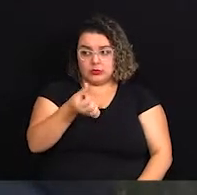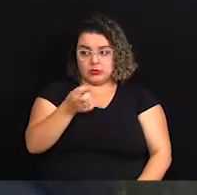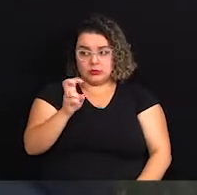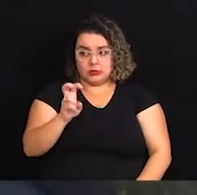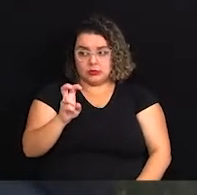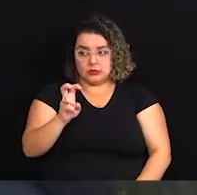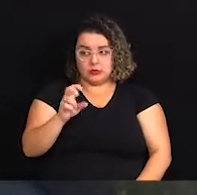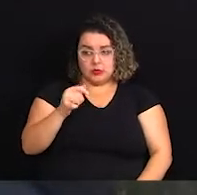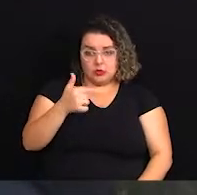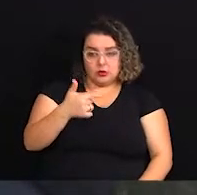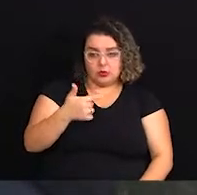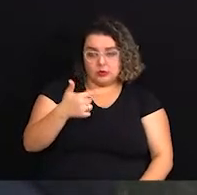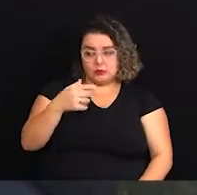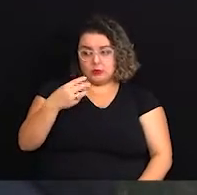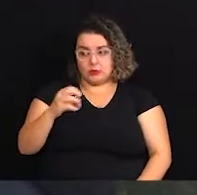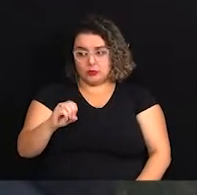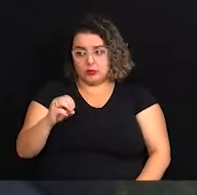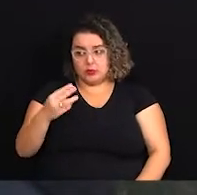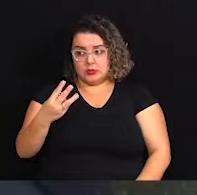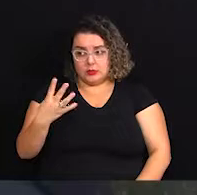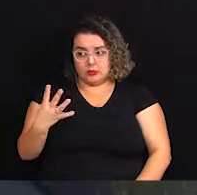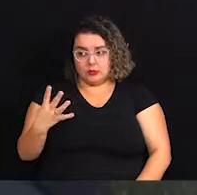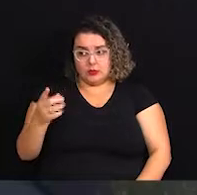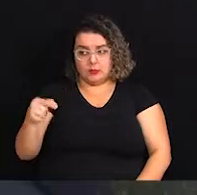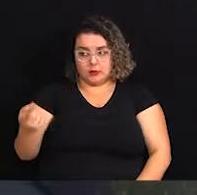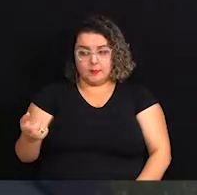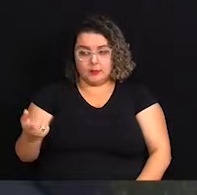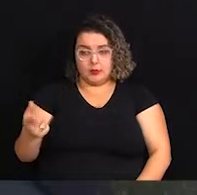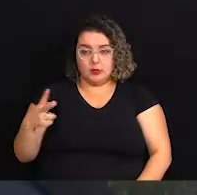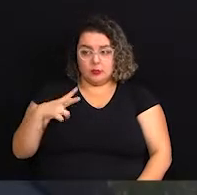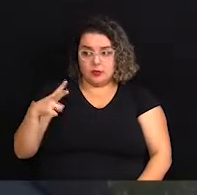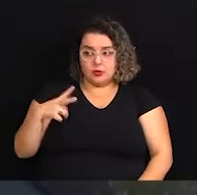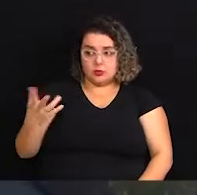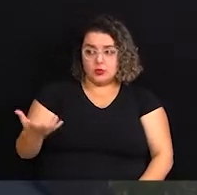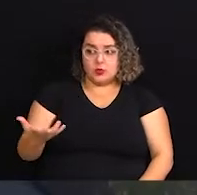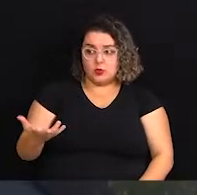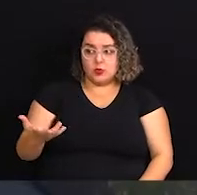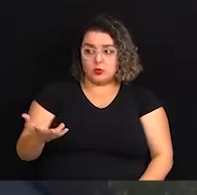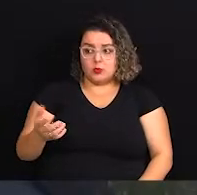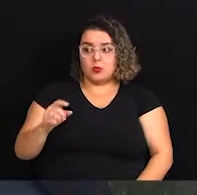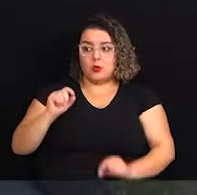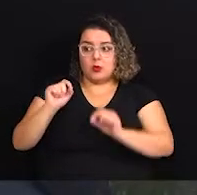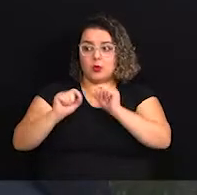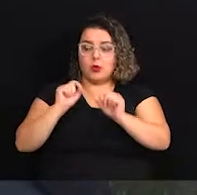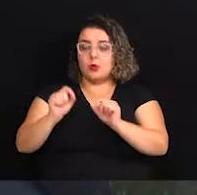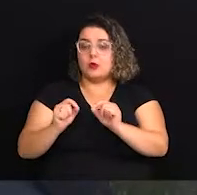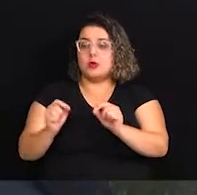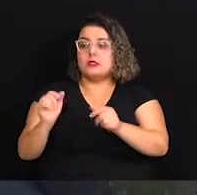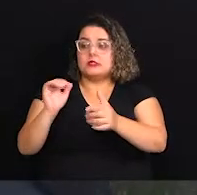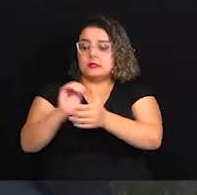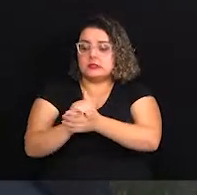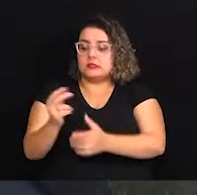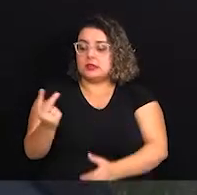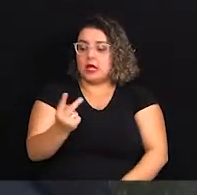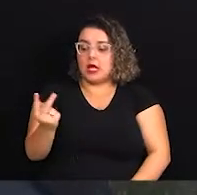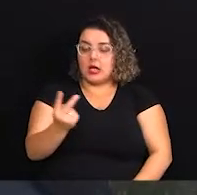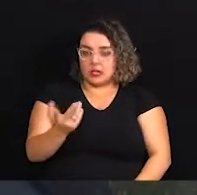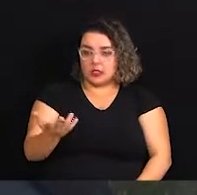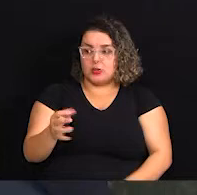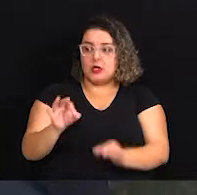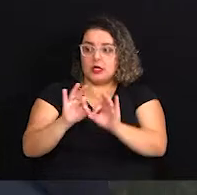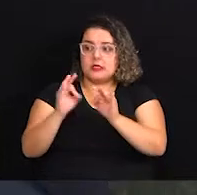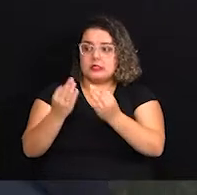1.265 para um, 2.034 para outro, para as despesas pessoais. O que esse casal, o que